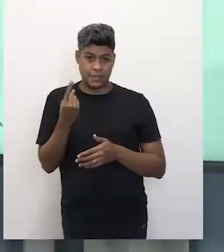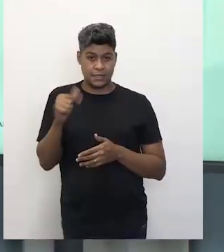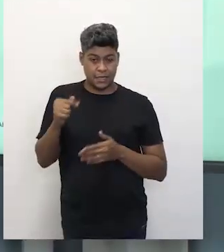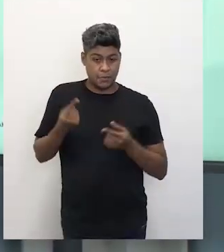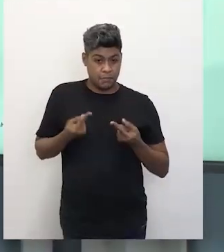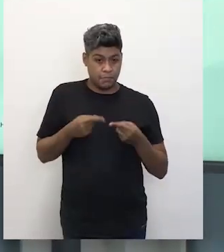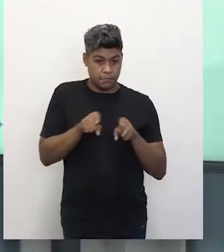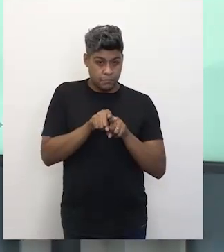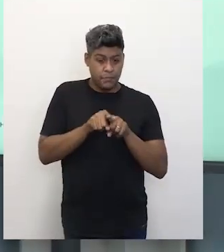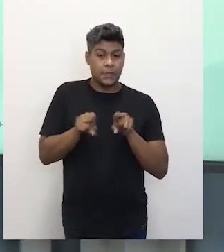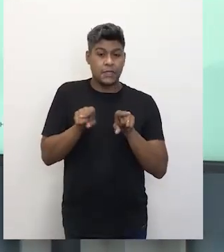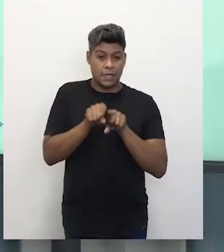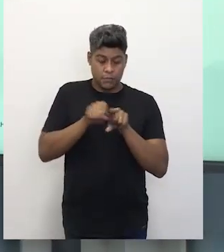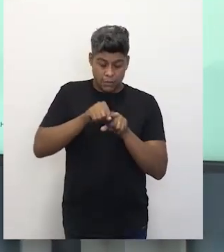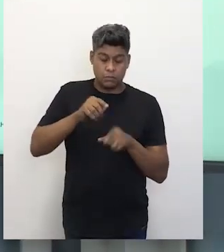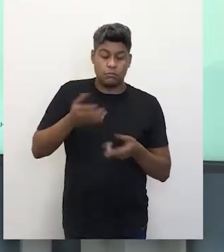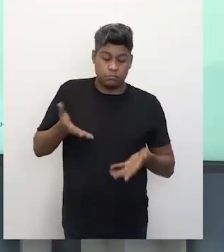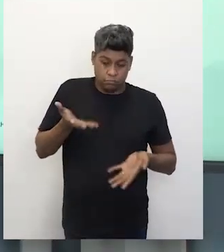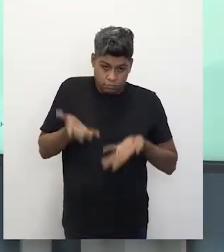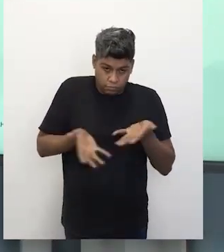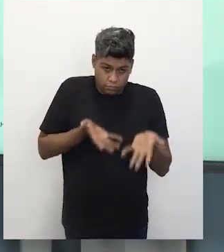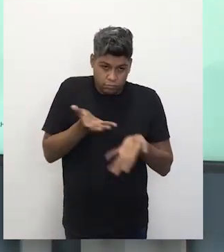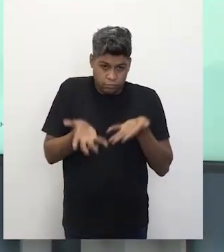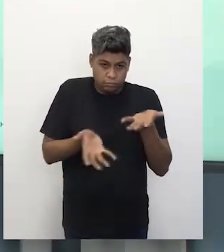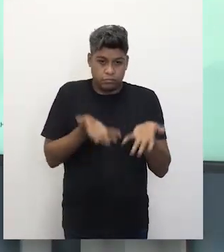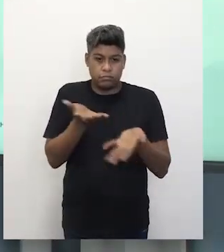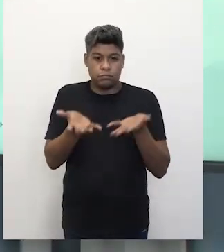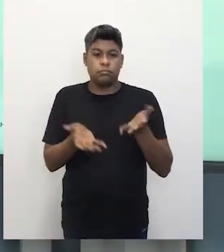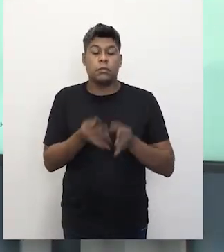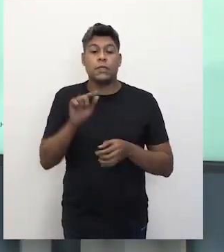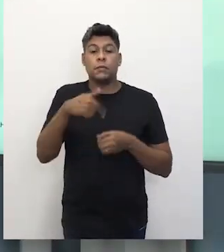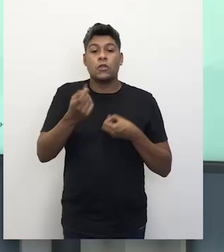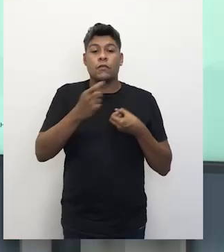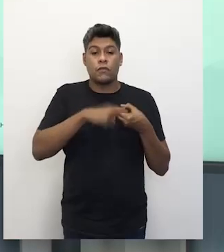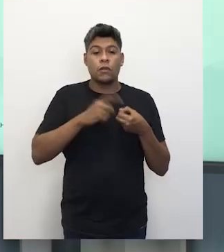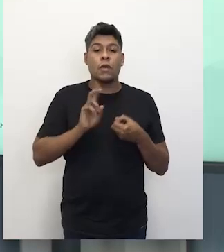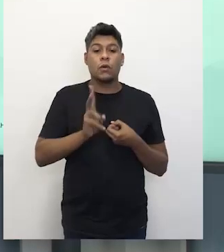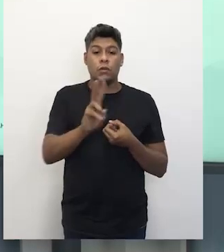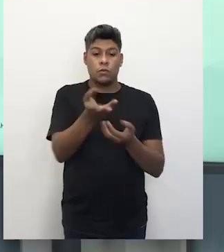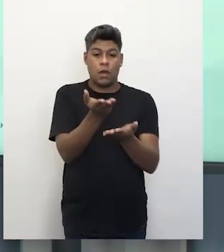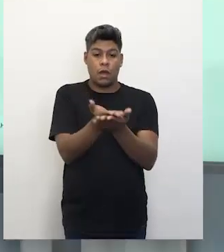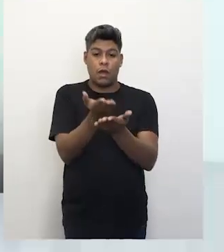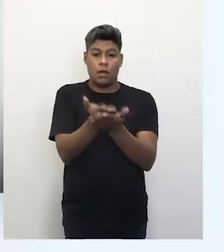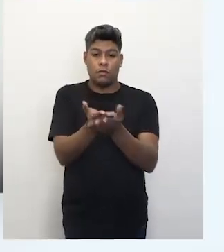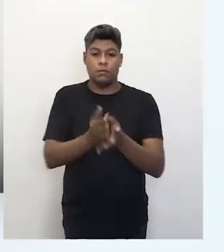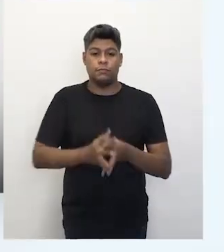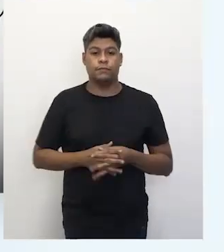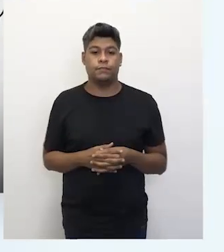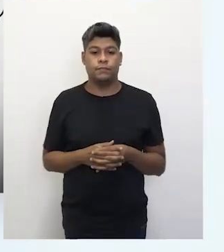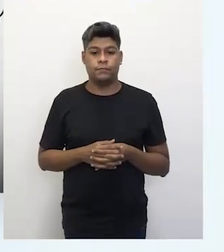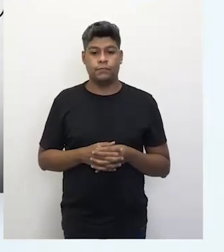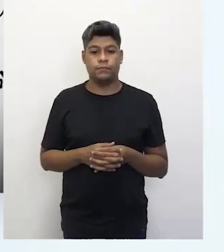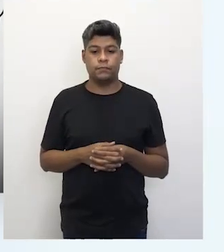e meios de implementação E aí daqui a pouco a gente volta para dar continuidade aula até mais